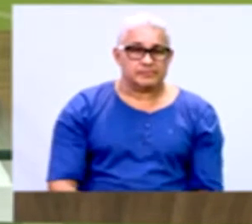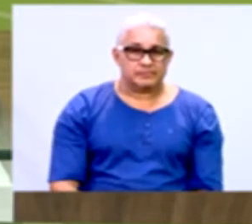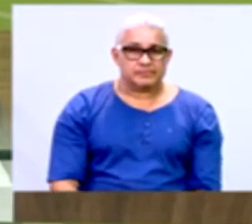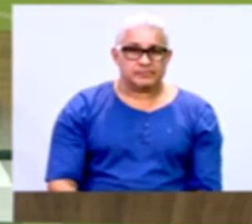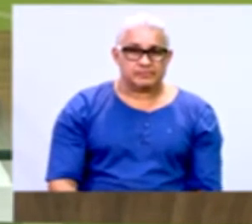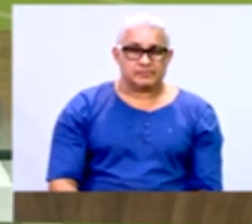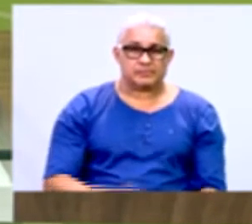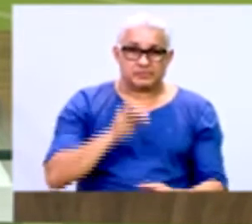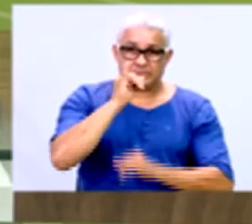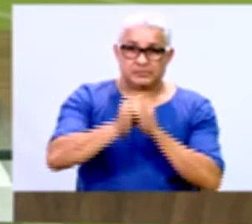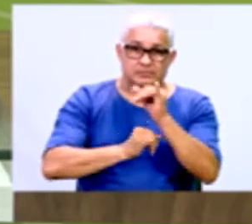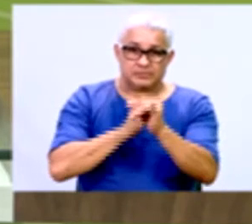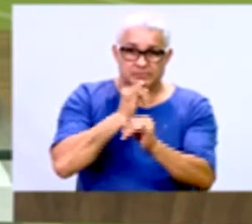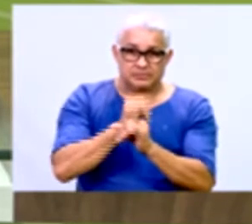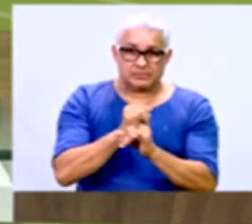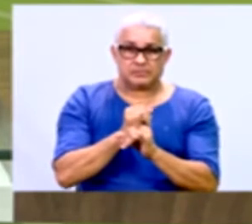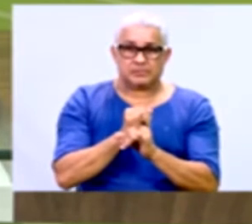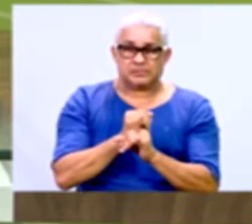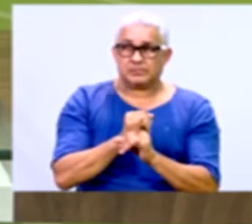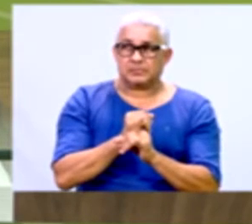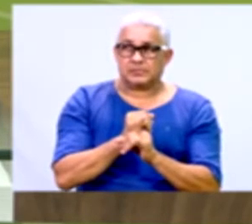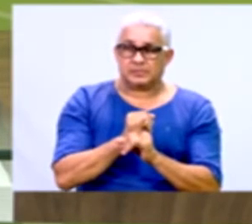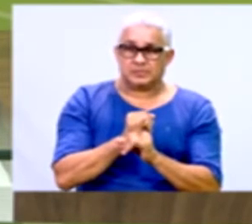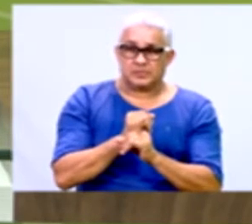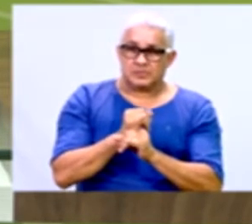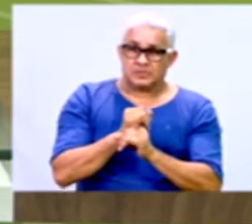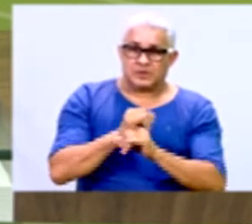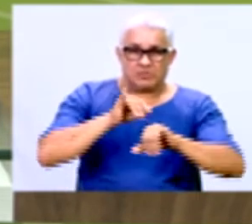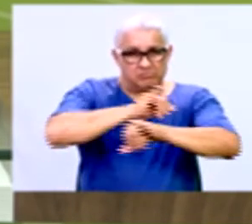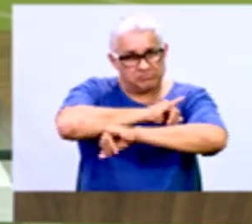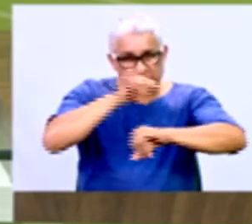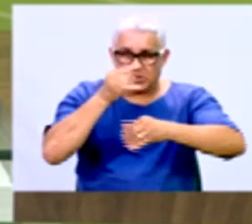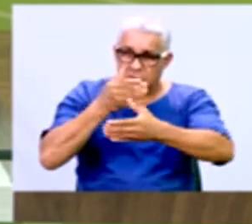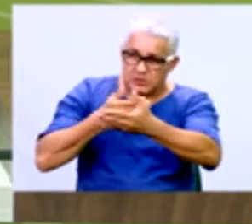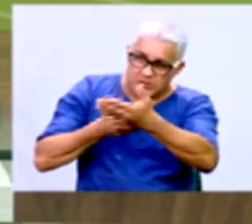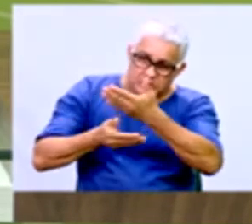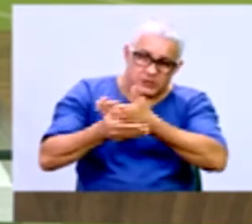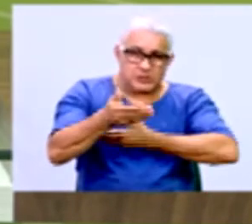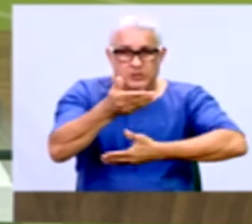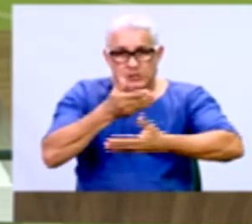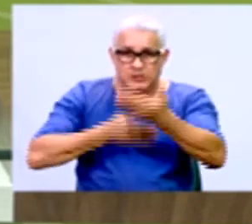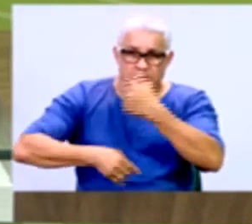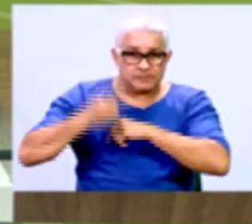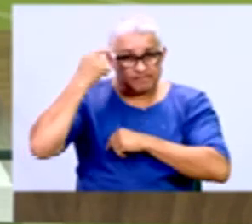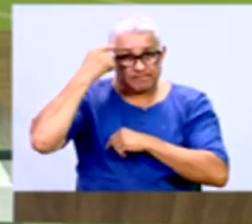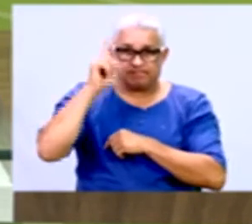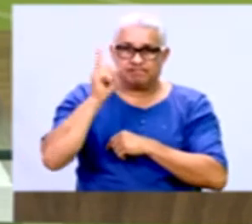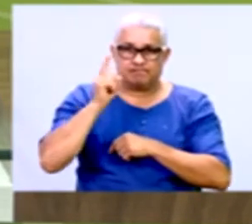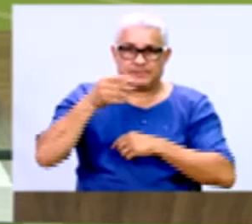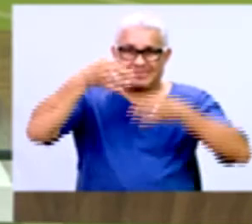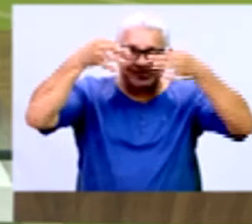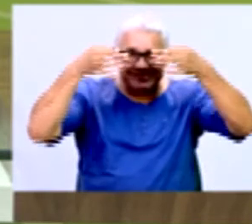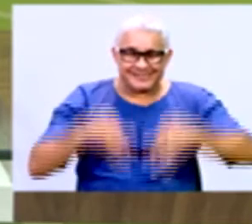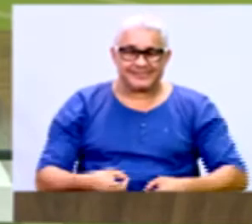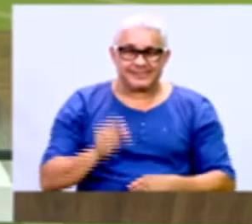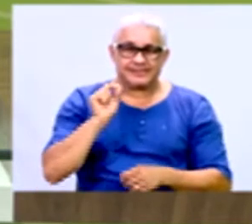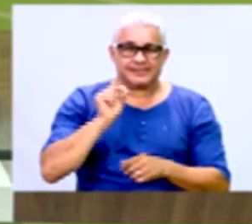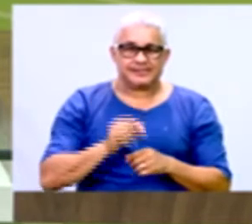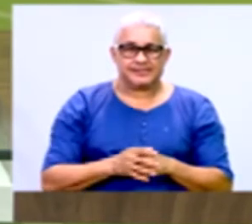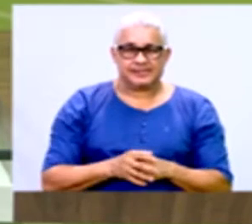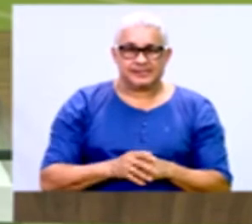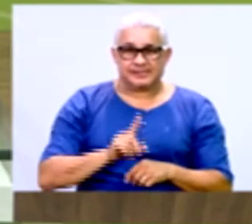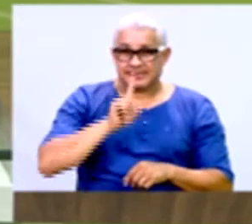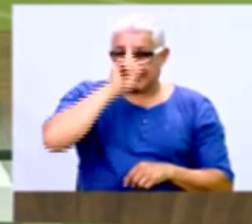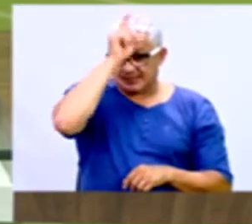web, quando foi concebida, a troca de informações, não se pensava exatamente na